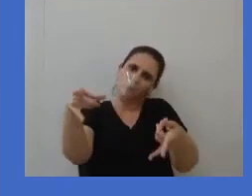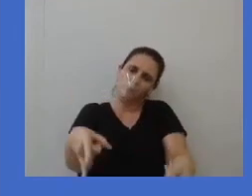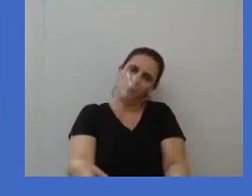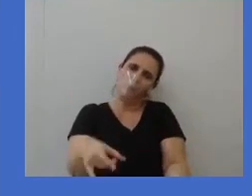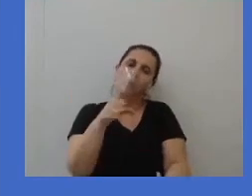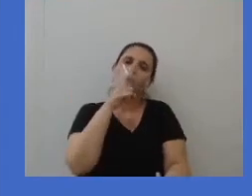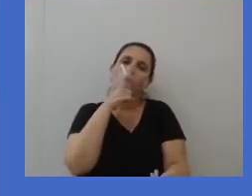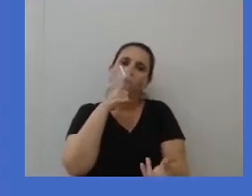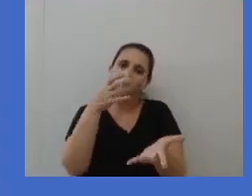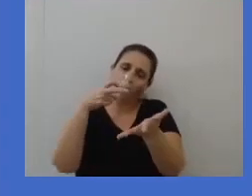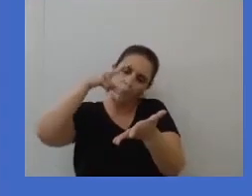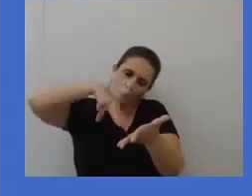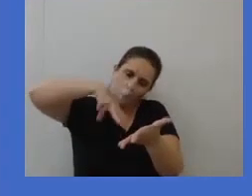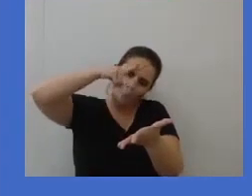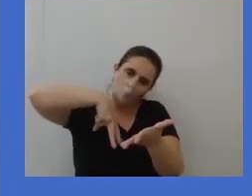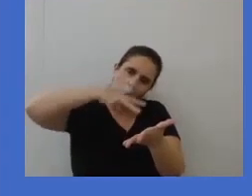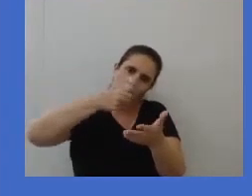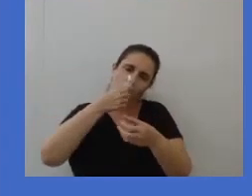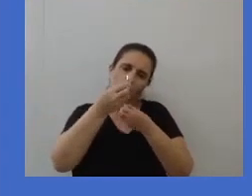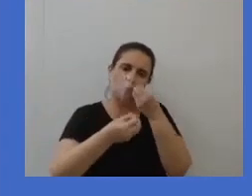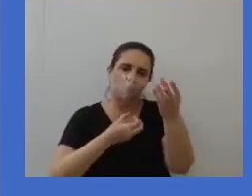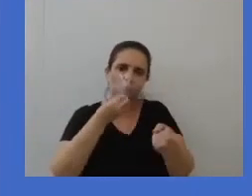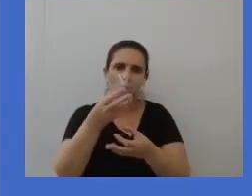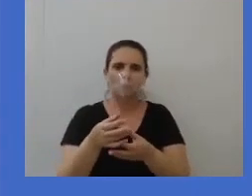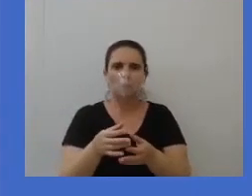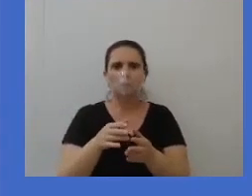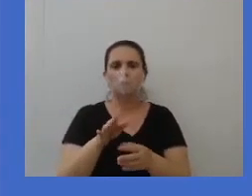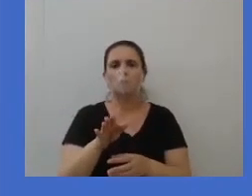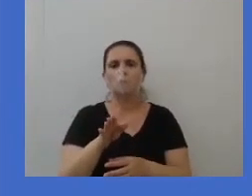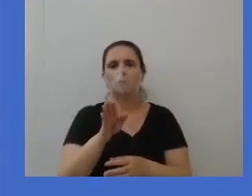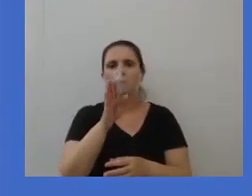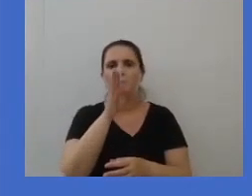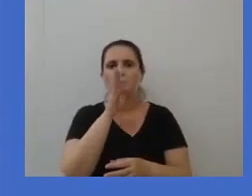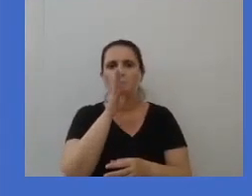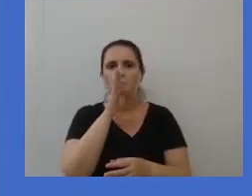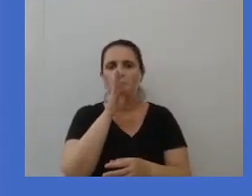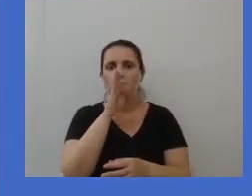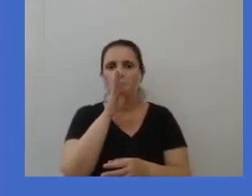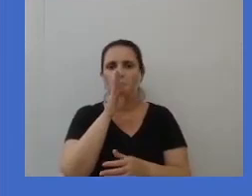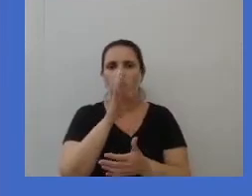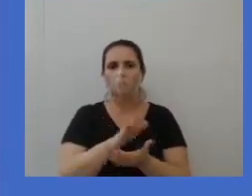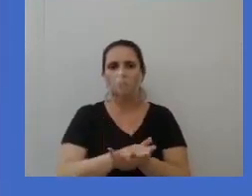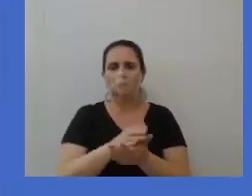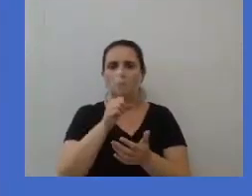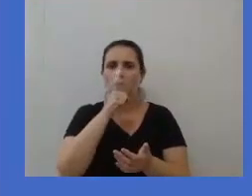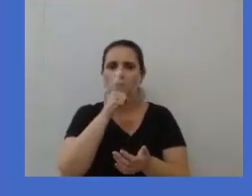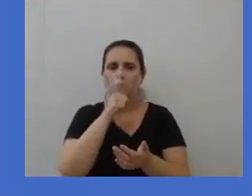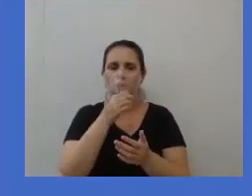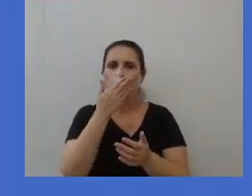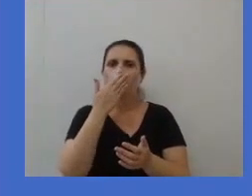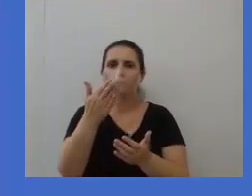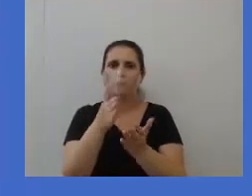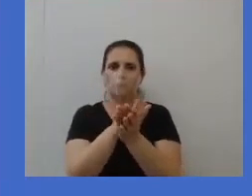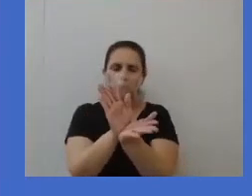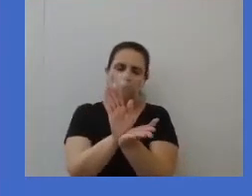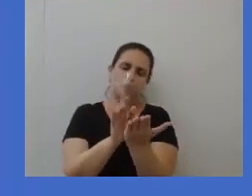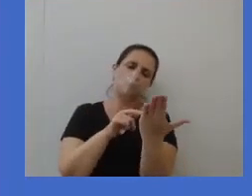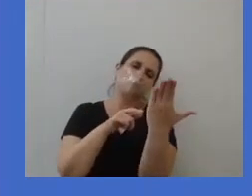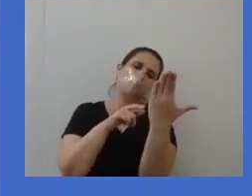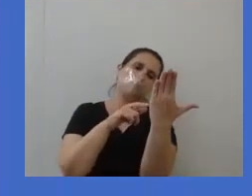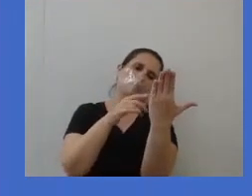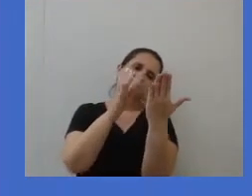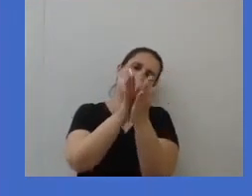vovó quer ler para ele. Olha o que é que ele fez. Ele calou a boca da avó e ele prefere ficar com